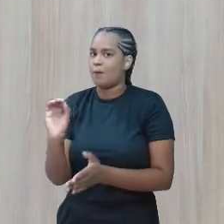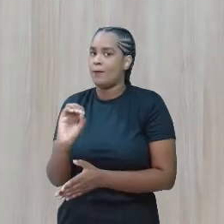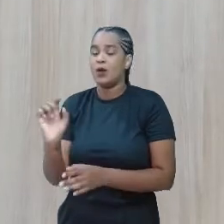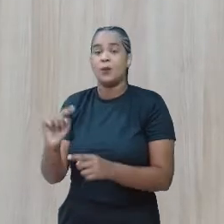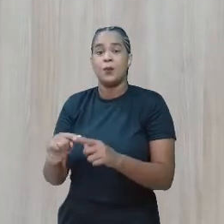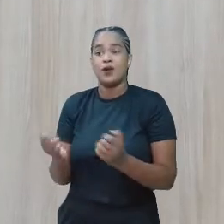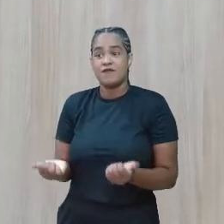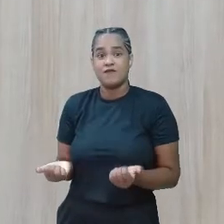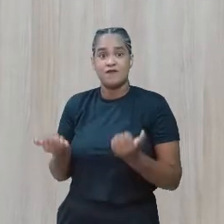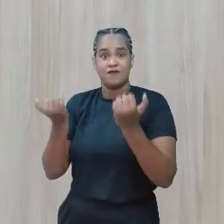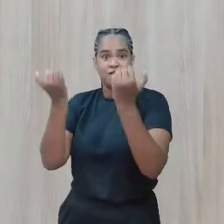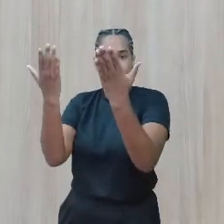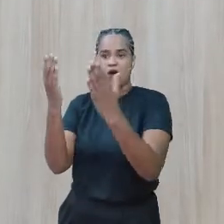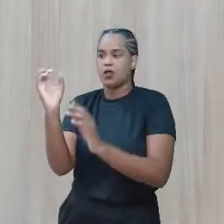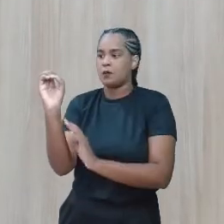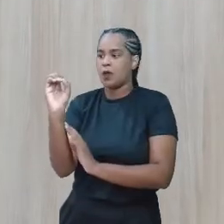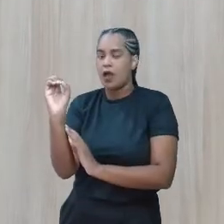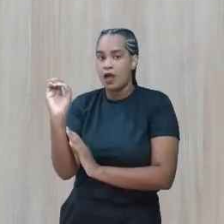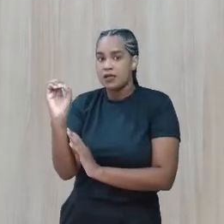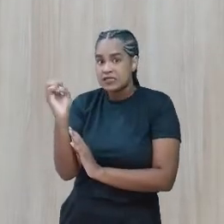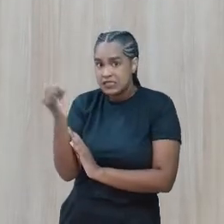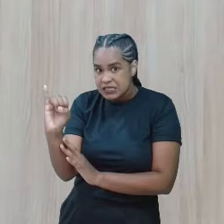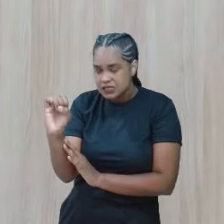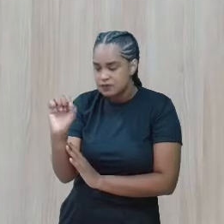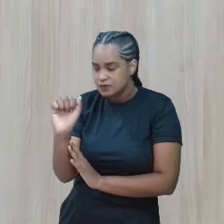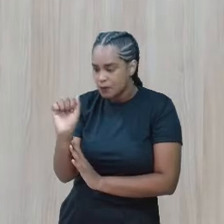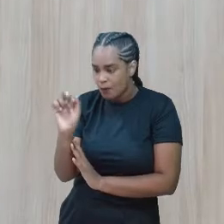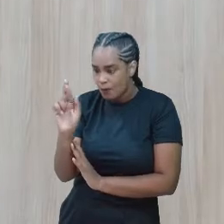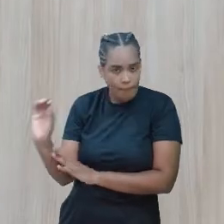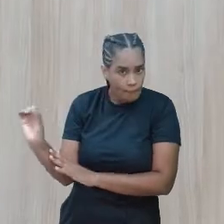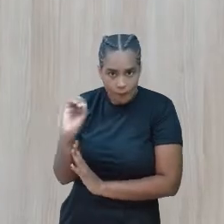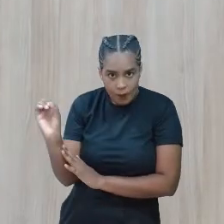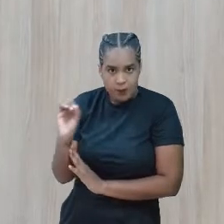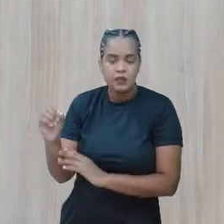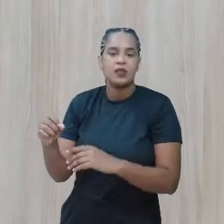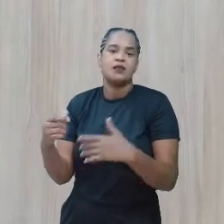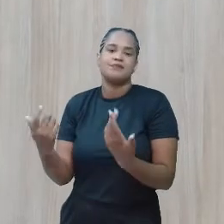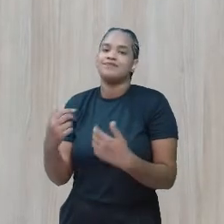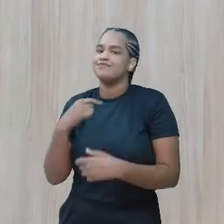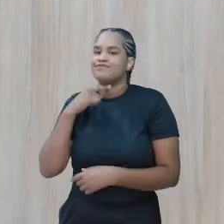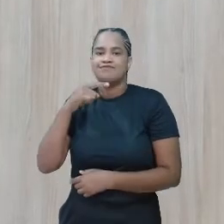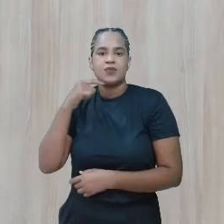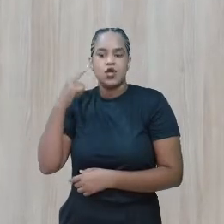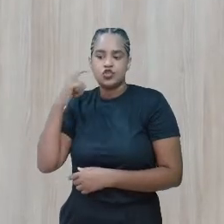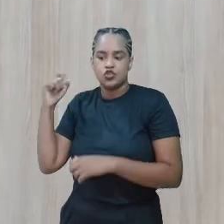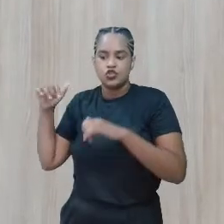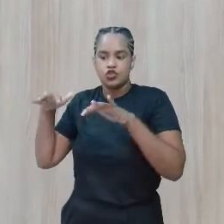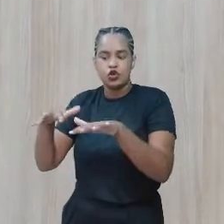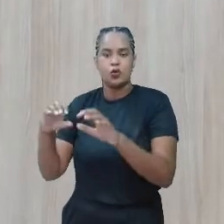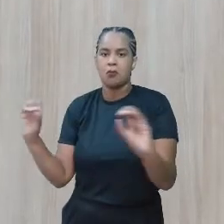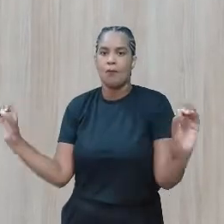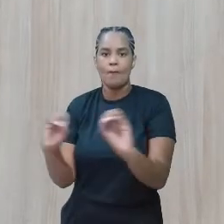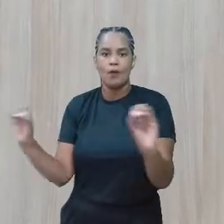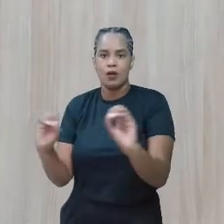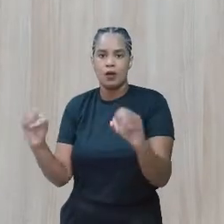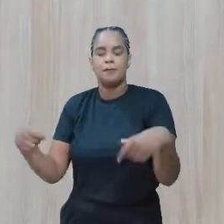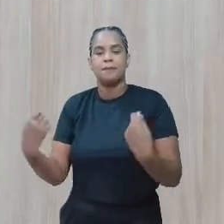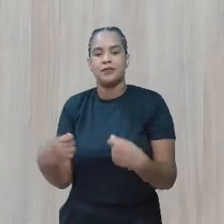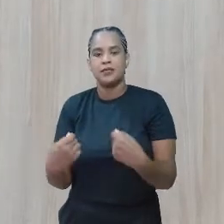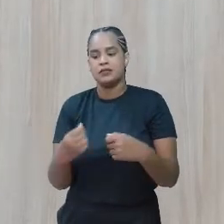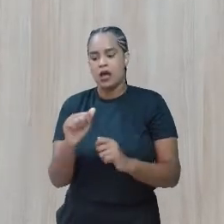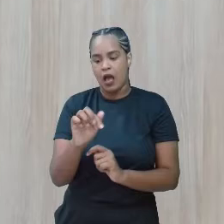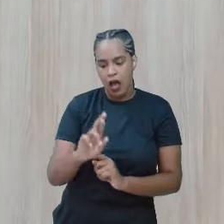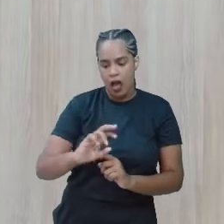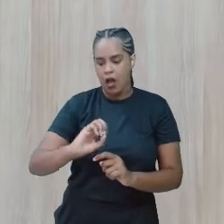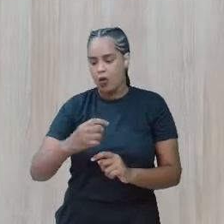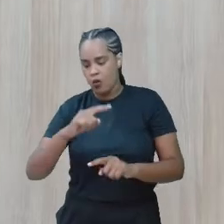o som não se propaga no vácuo. Para ele se propagar, ele tem que encontrar um meio material. Em um outro momento, nós